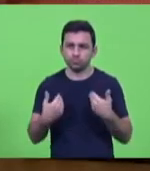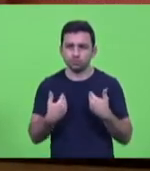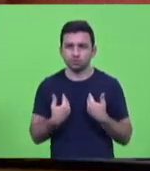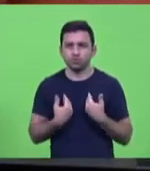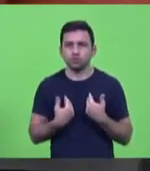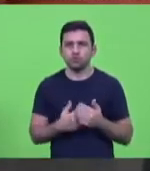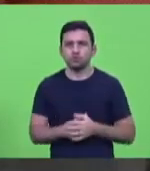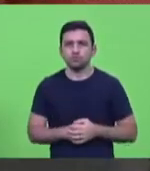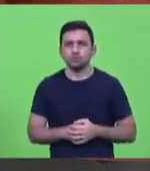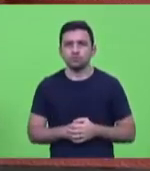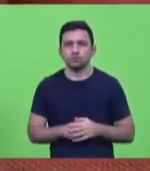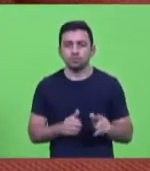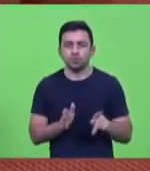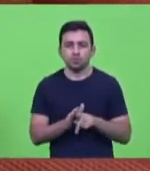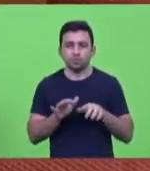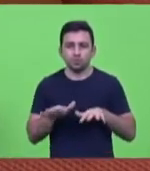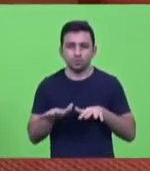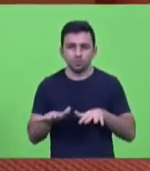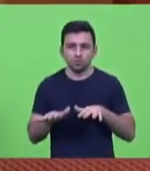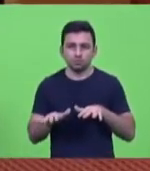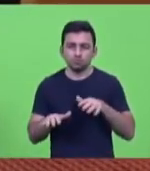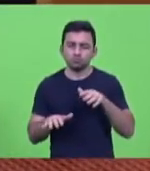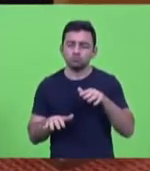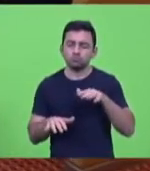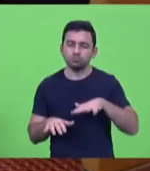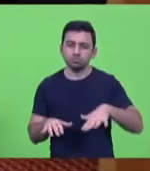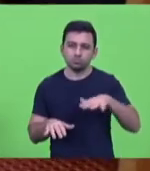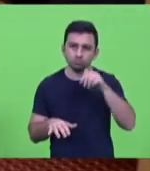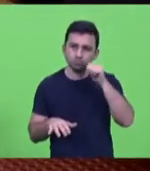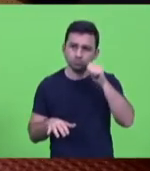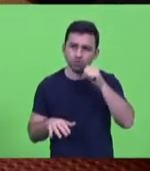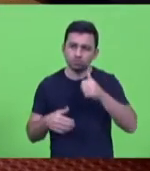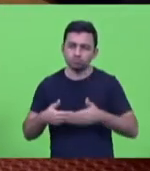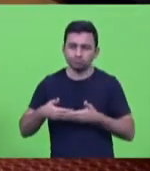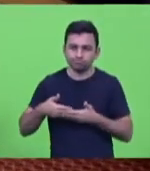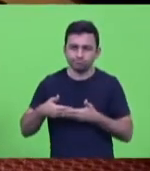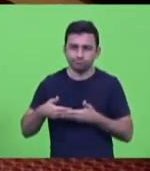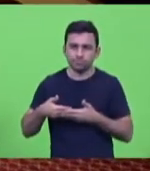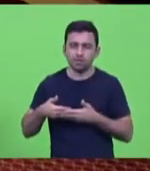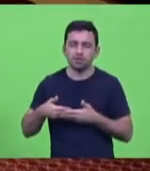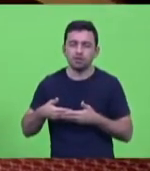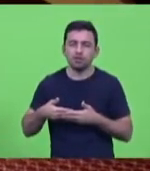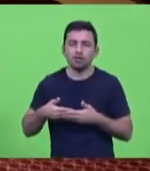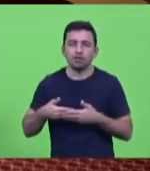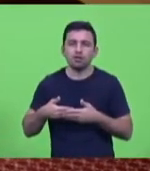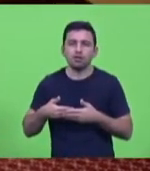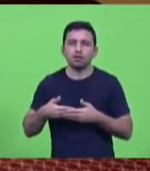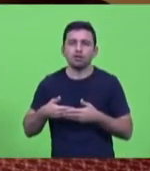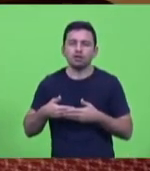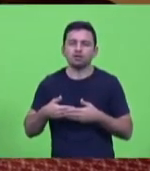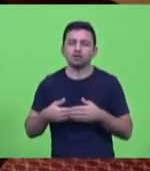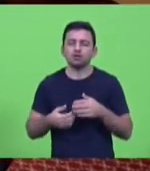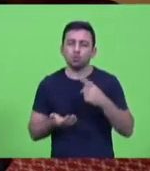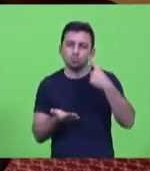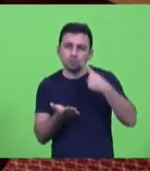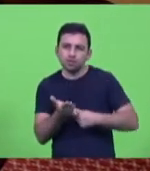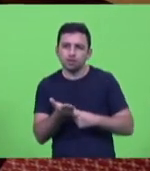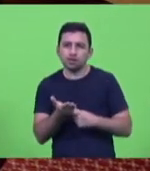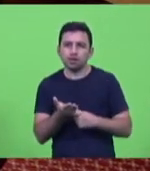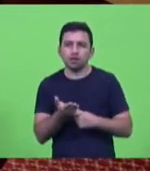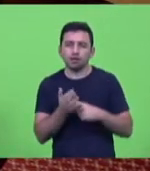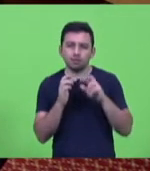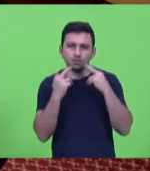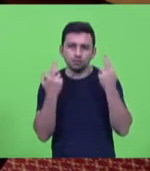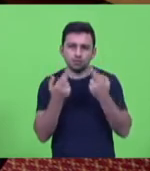Prematuridade do Movimento Lactentes para que marcasse uma reunião com o secretário da